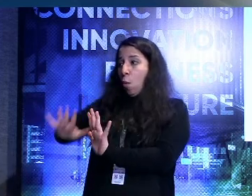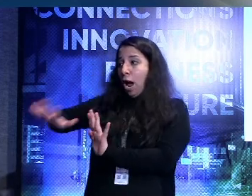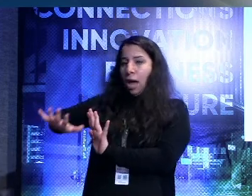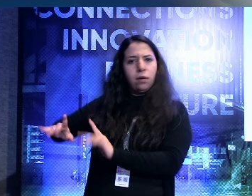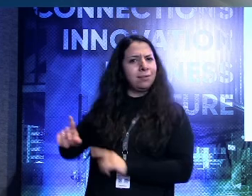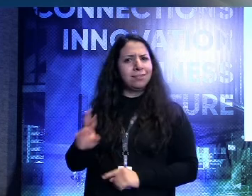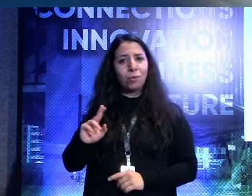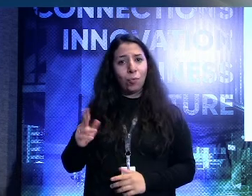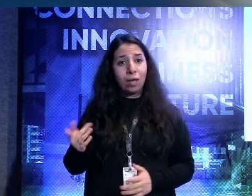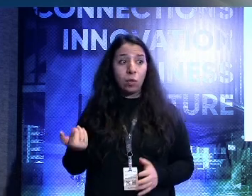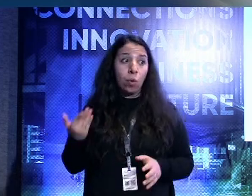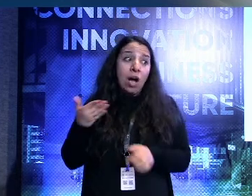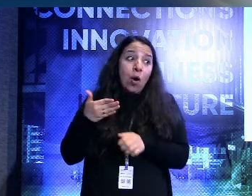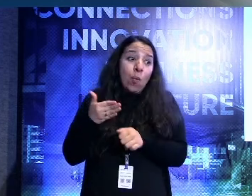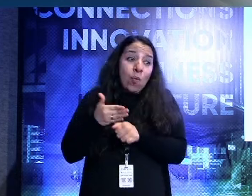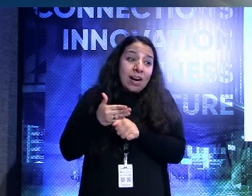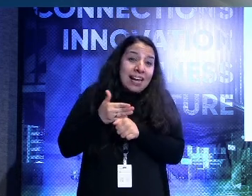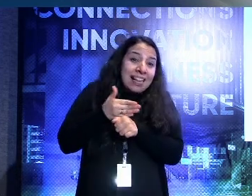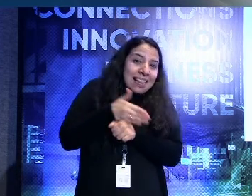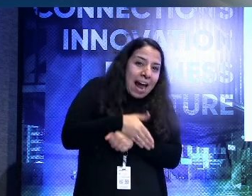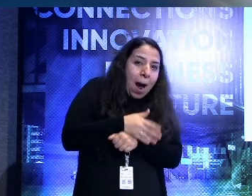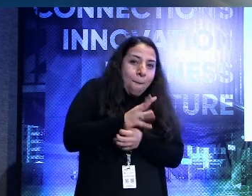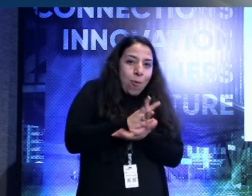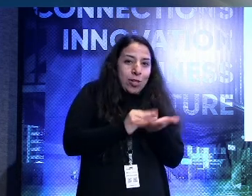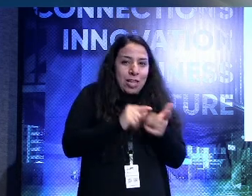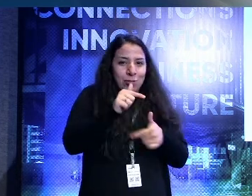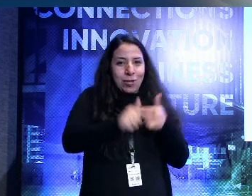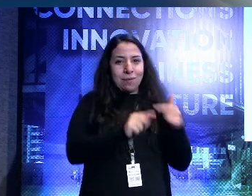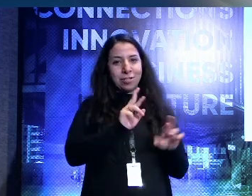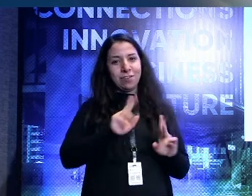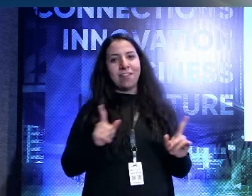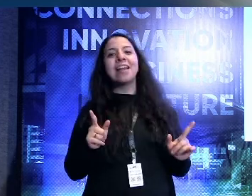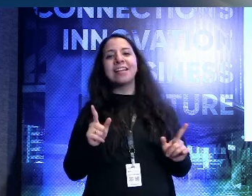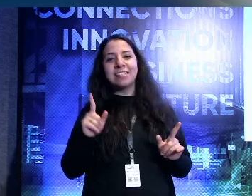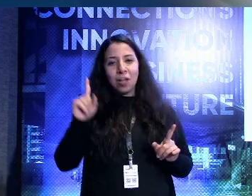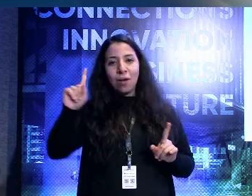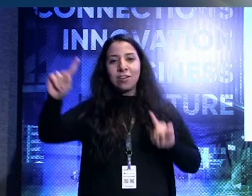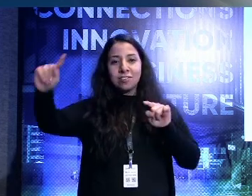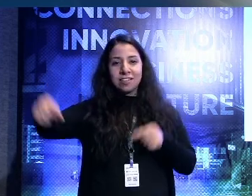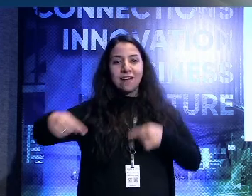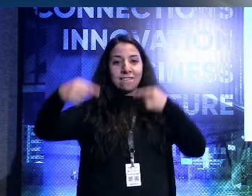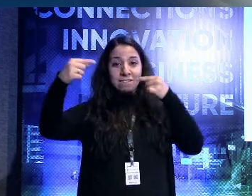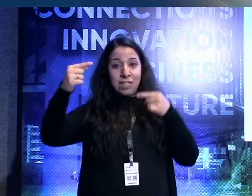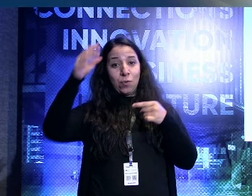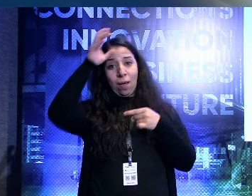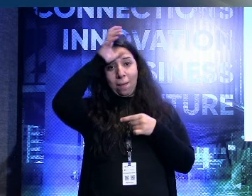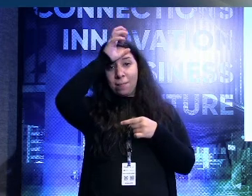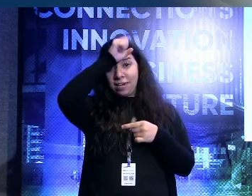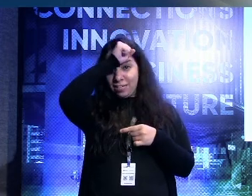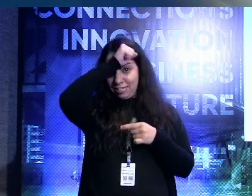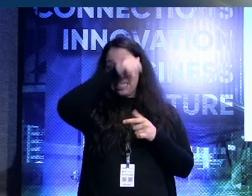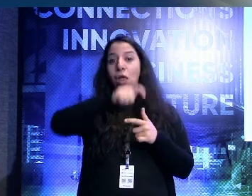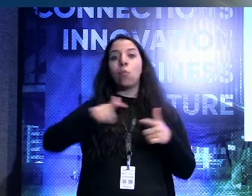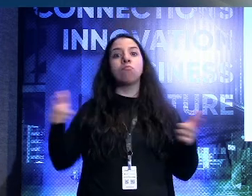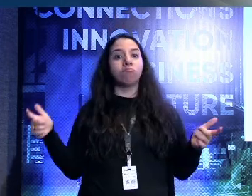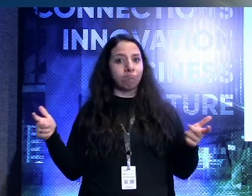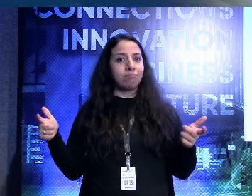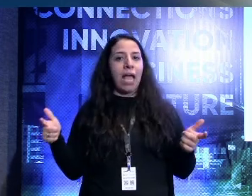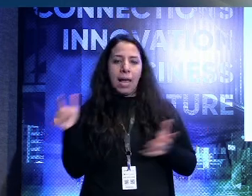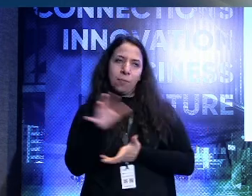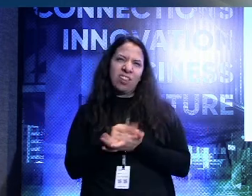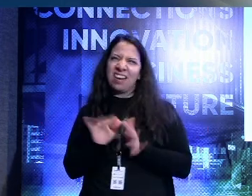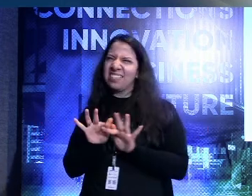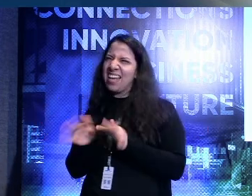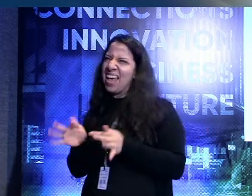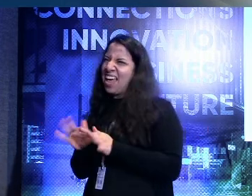modelo de trabalho completamente diferente é realmente um grande desafio, e esse é um grande aprendizado, né? Por mais que a gente pense que alguns modelos são muito simples, a